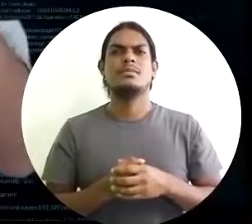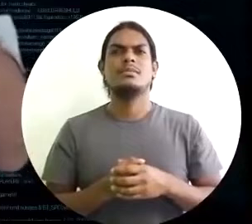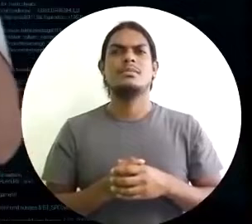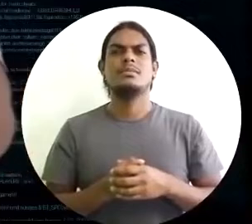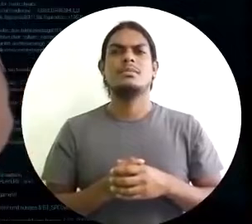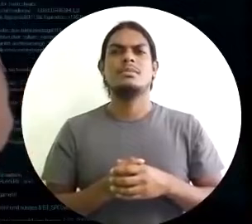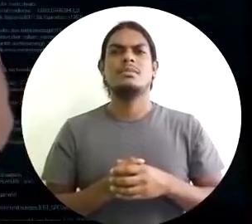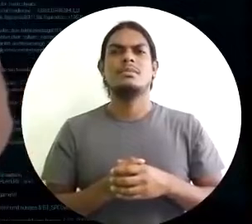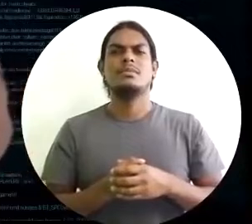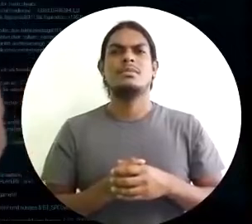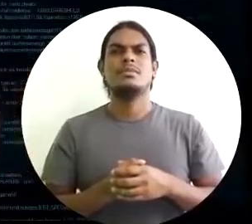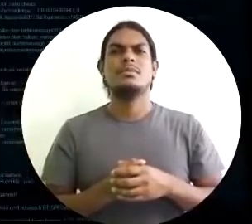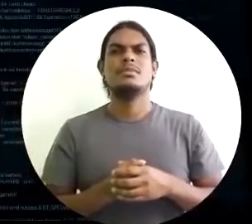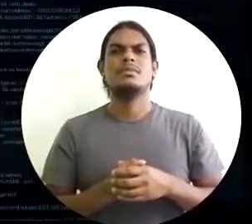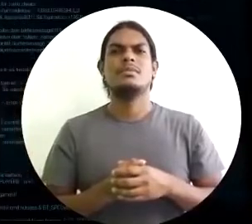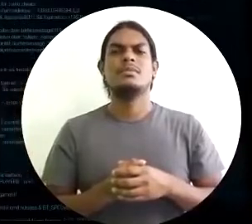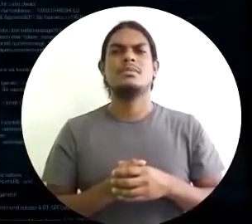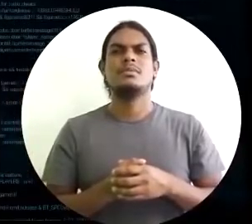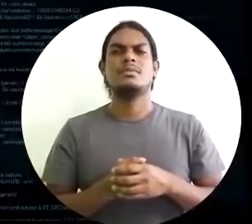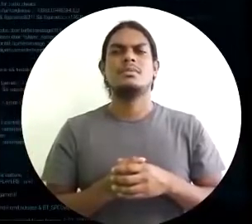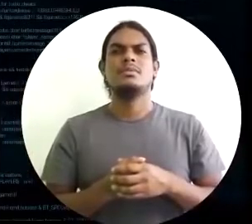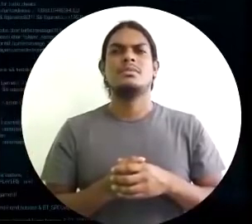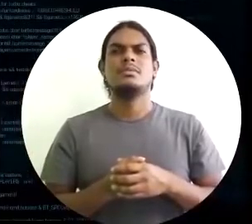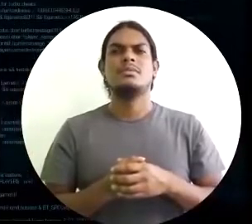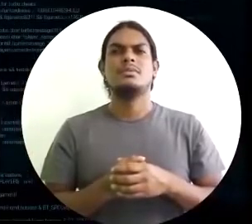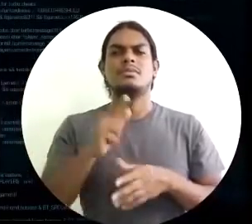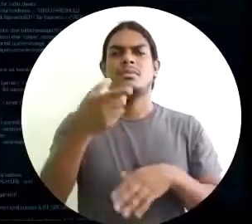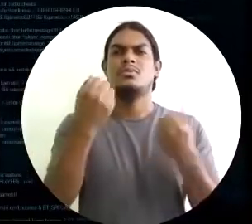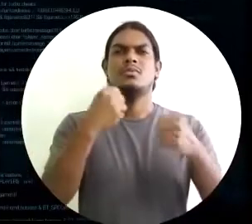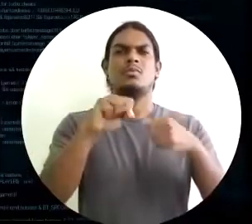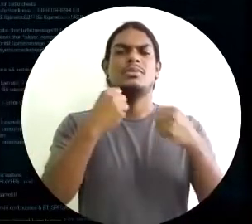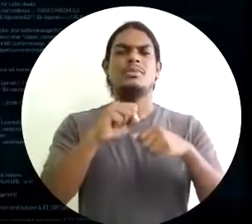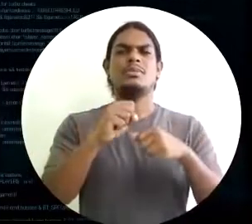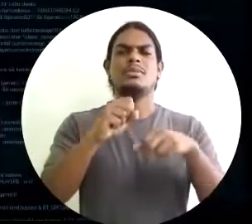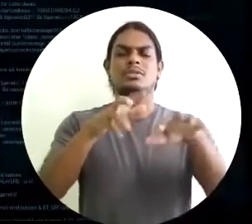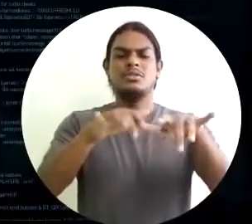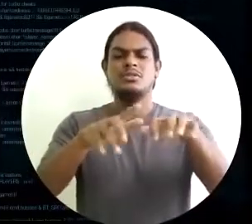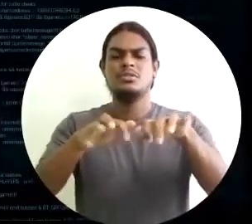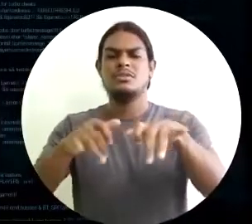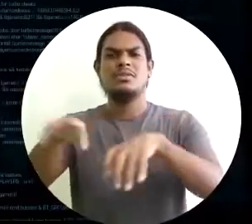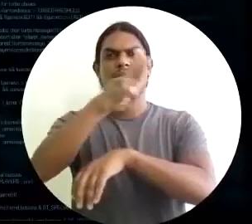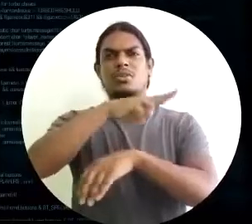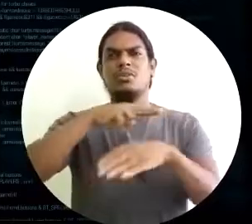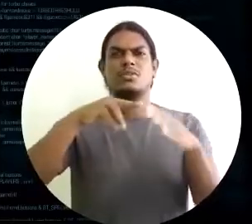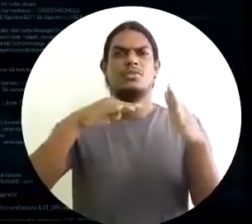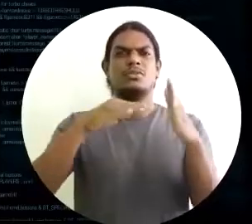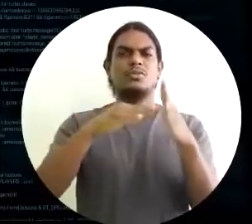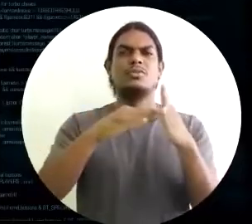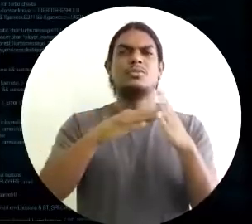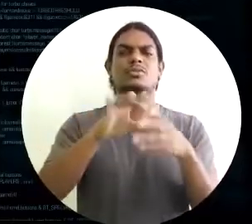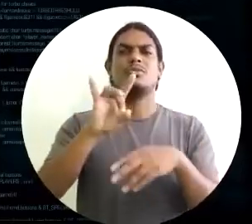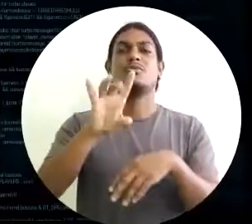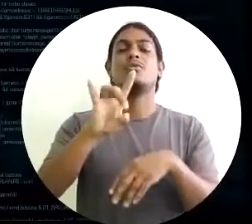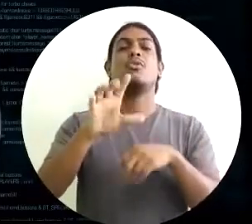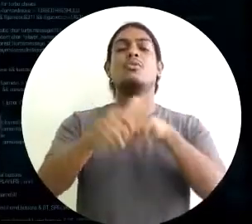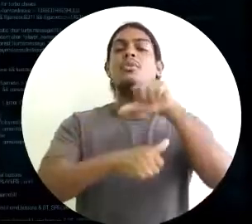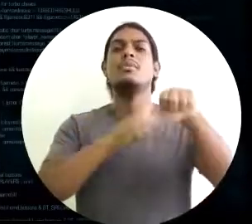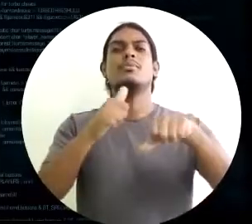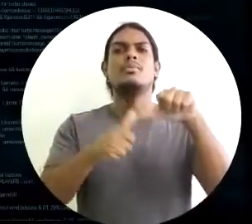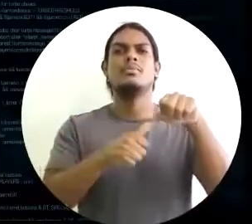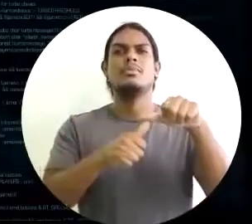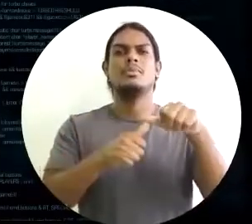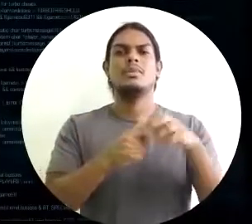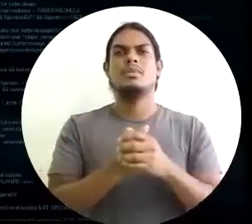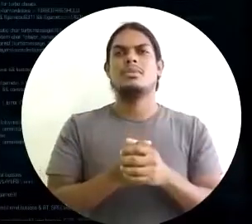está memorizado, então você não precisa colocar tudo, você só precisa colocar o que muda. Então, o que muda de